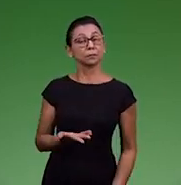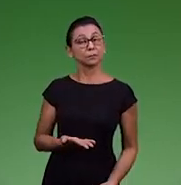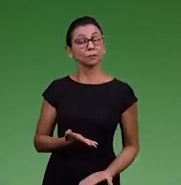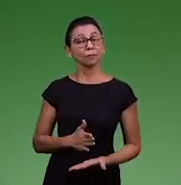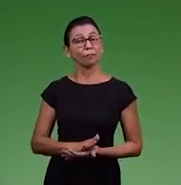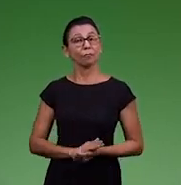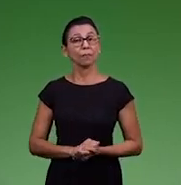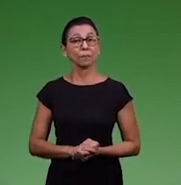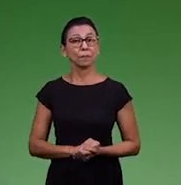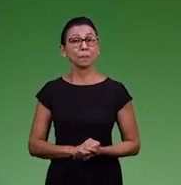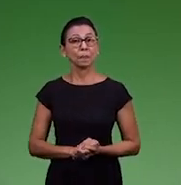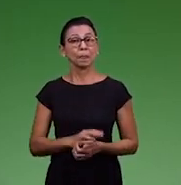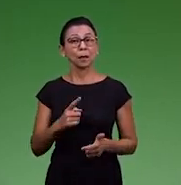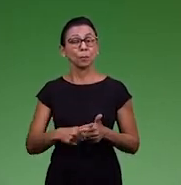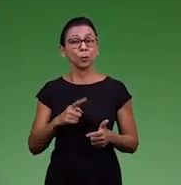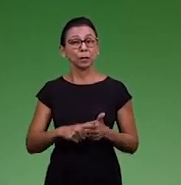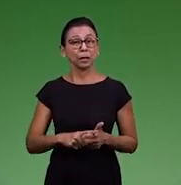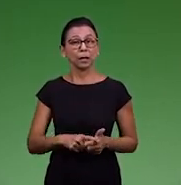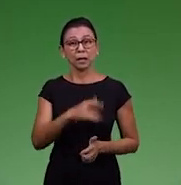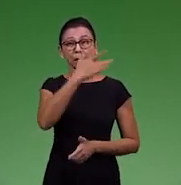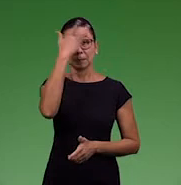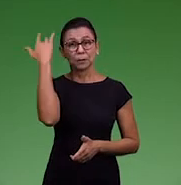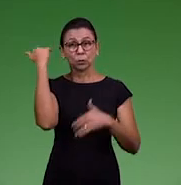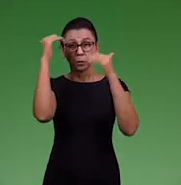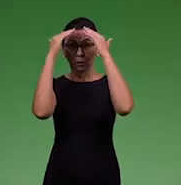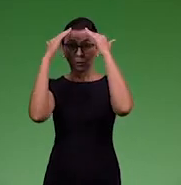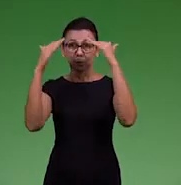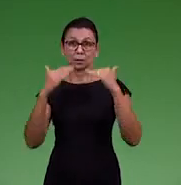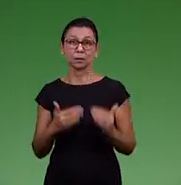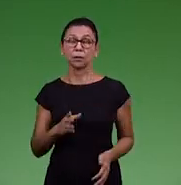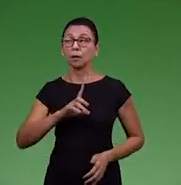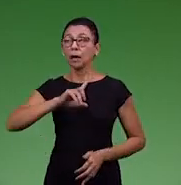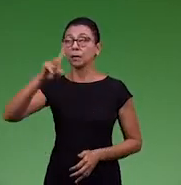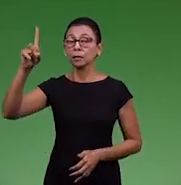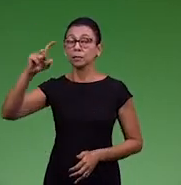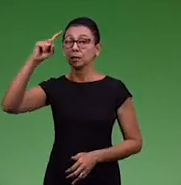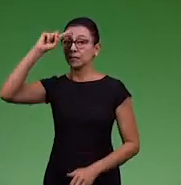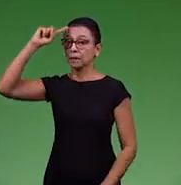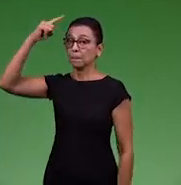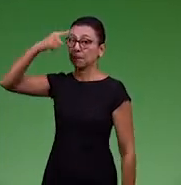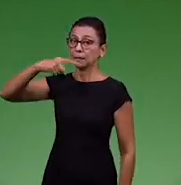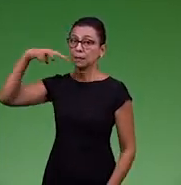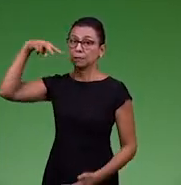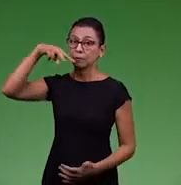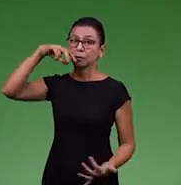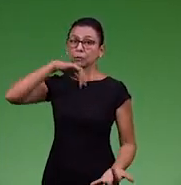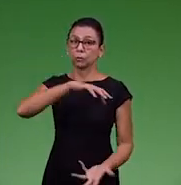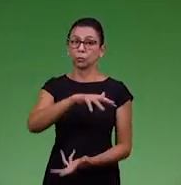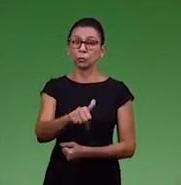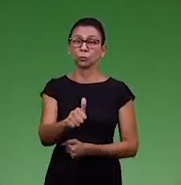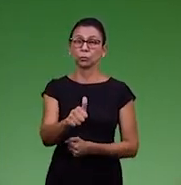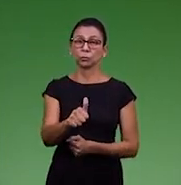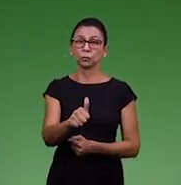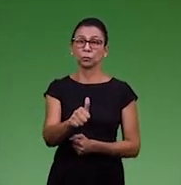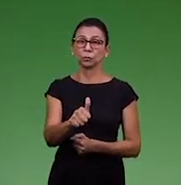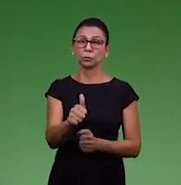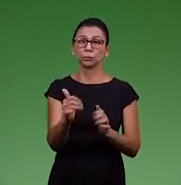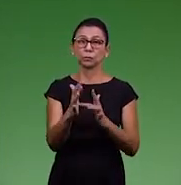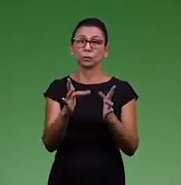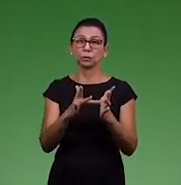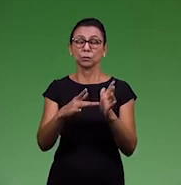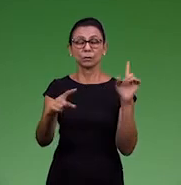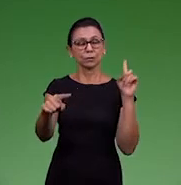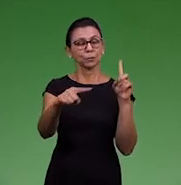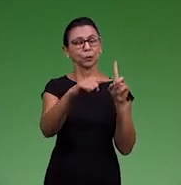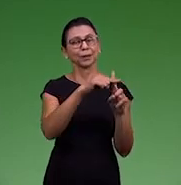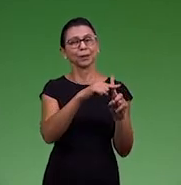teve que mandar o seu filho. A morte do filho dele foi pela desobediência do homem. Por isso que a obediência agrada a Deus, porque a